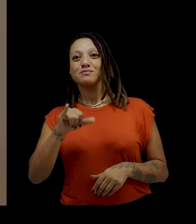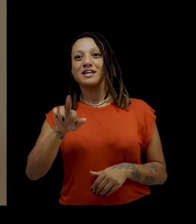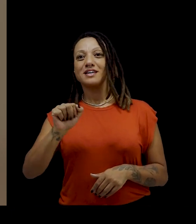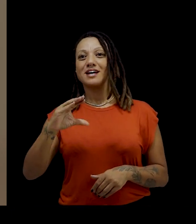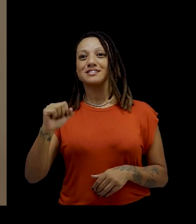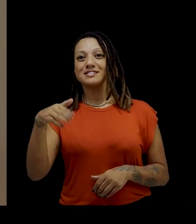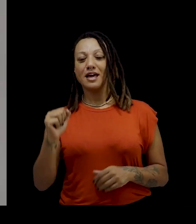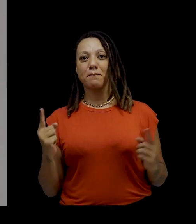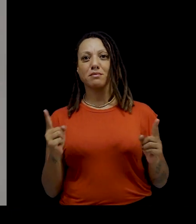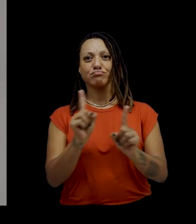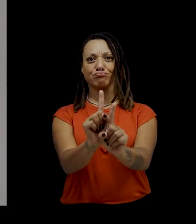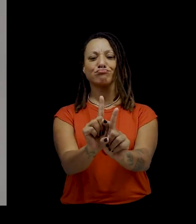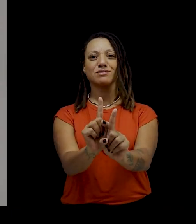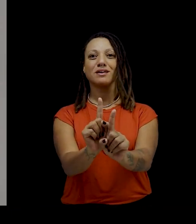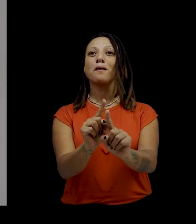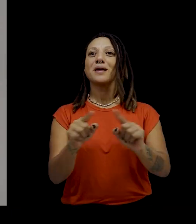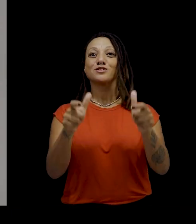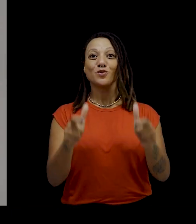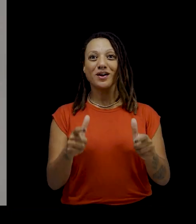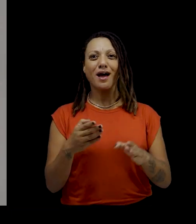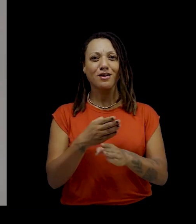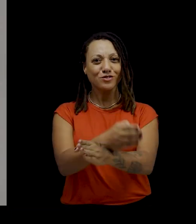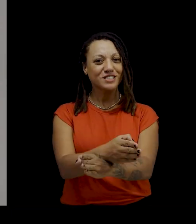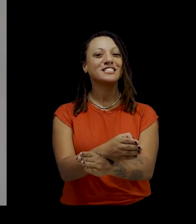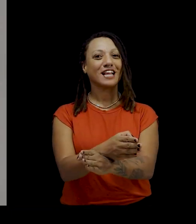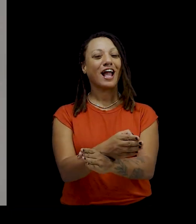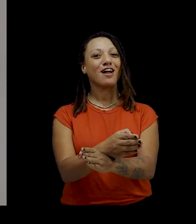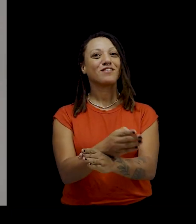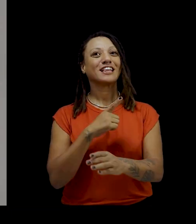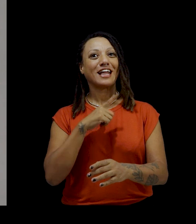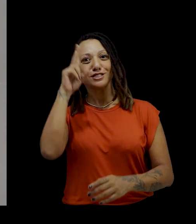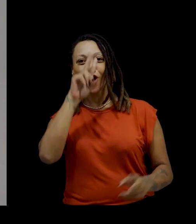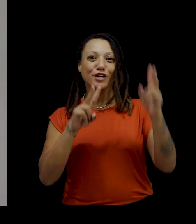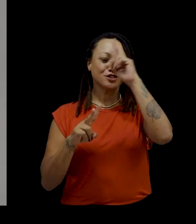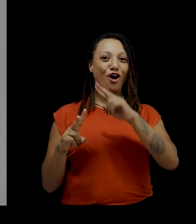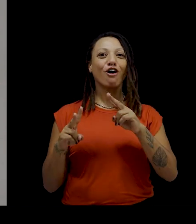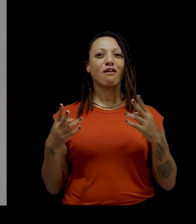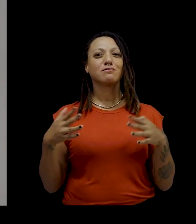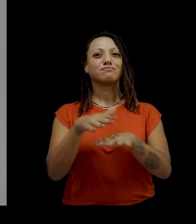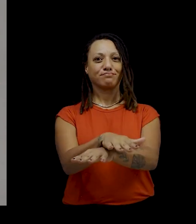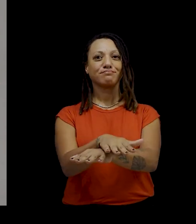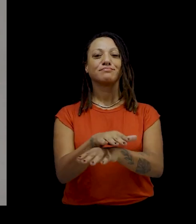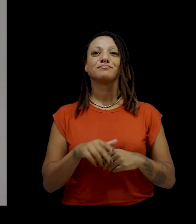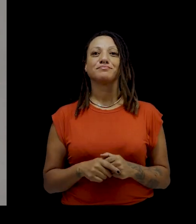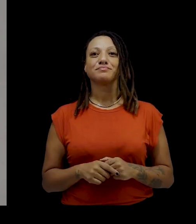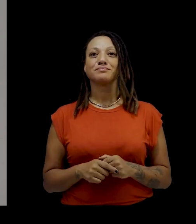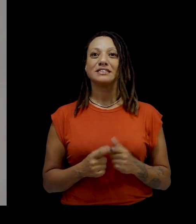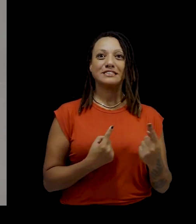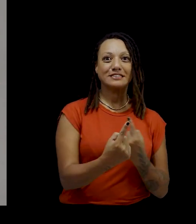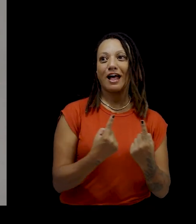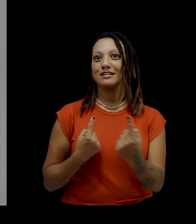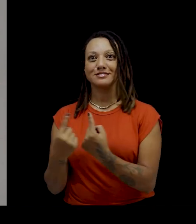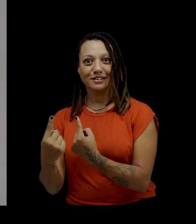Iracema aparecerem numa encruzilhada, mas não numa encruzilhada qualquer, numa encruzilhada entre essas duas sobreposições de história